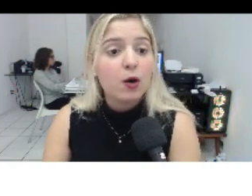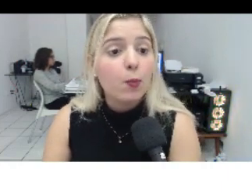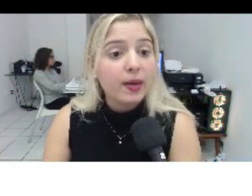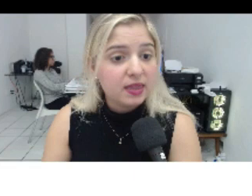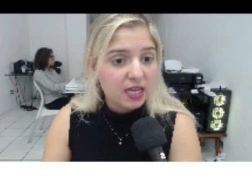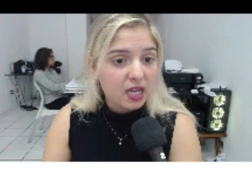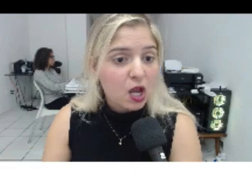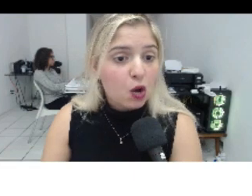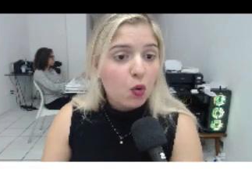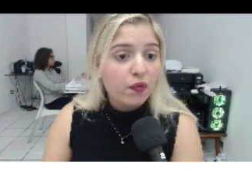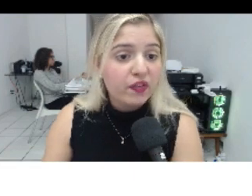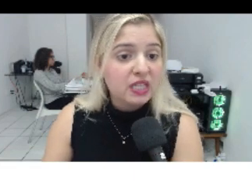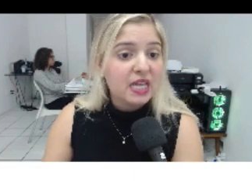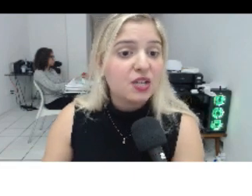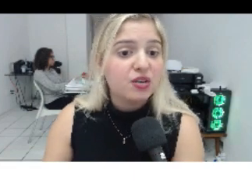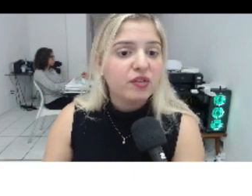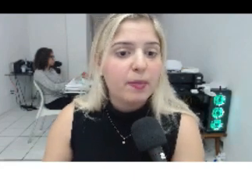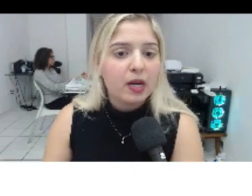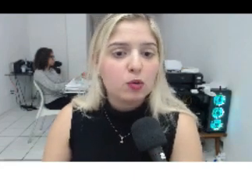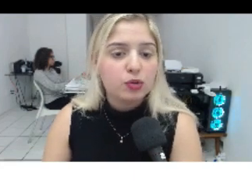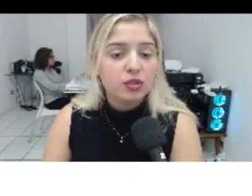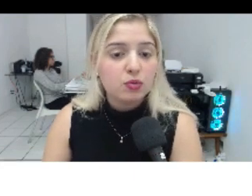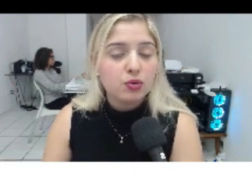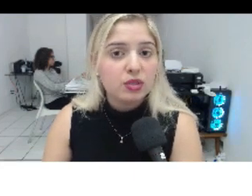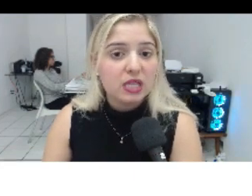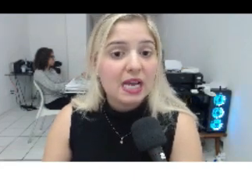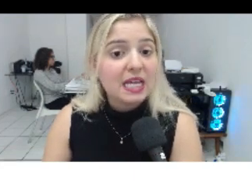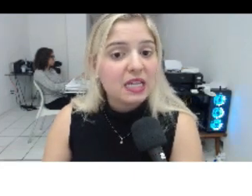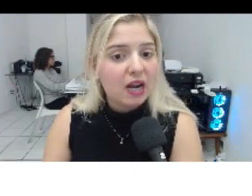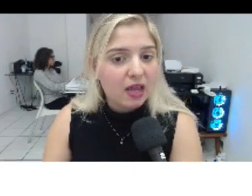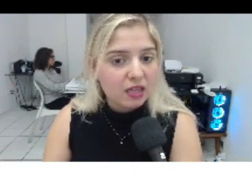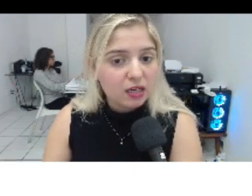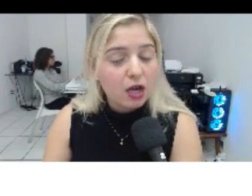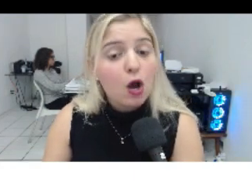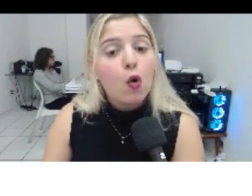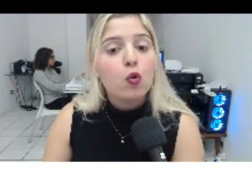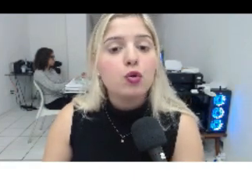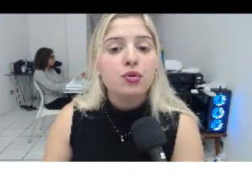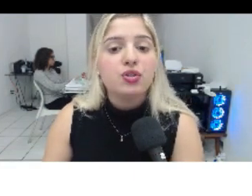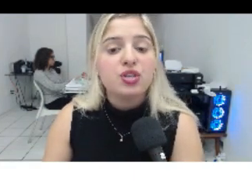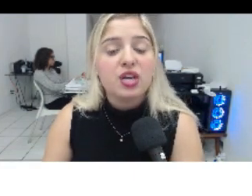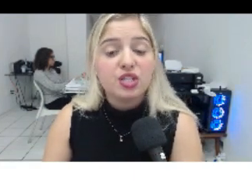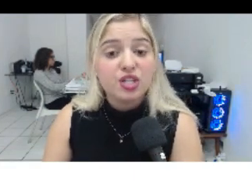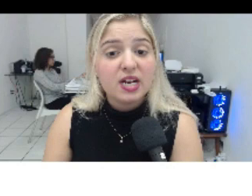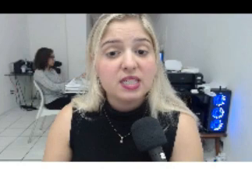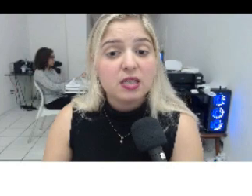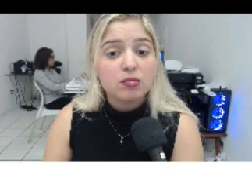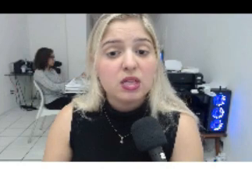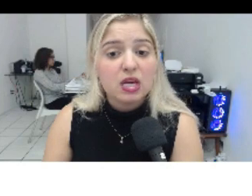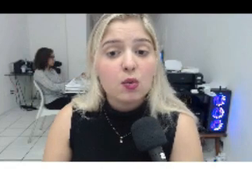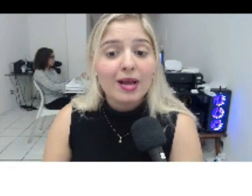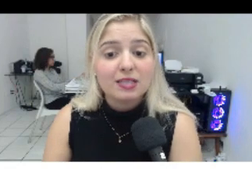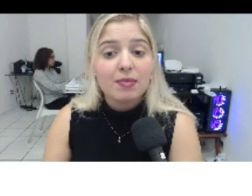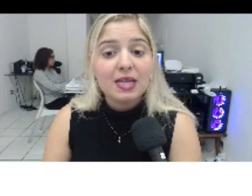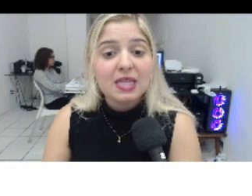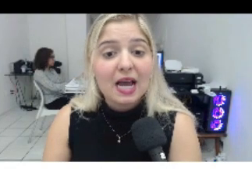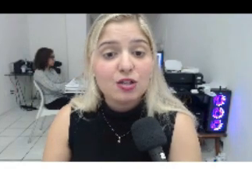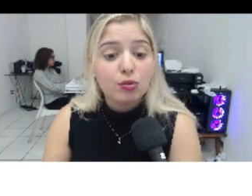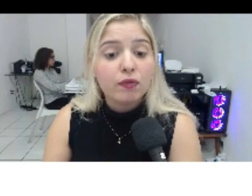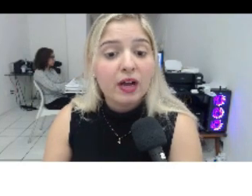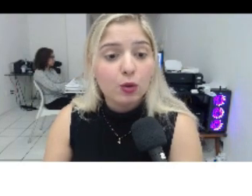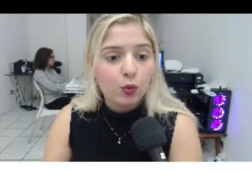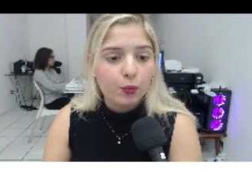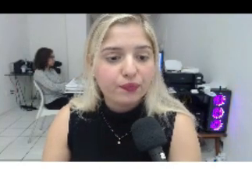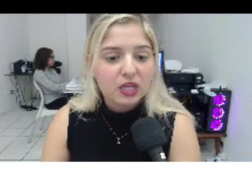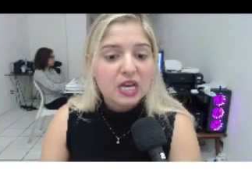política para o PT. Com o fim da dívida para a construção de usina hidrelétrica, o custo de geração seria quase